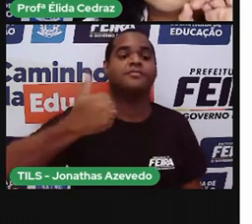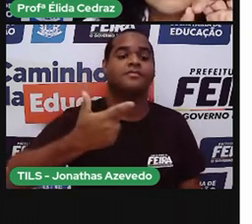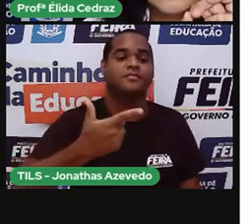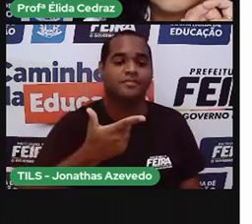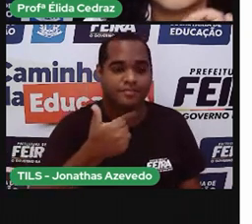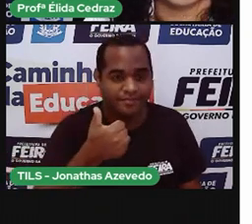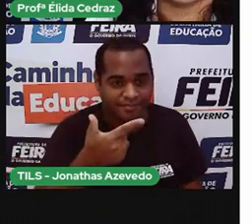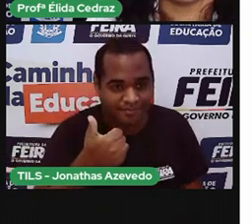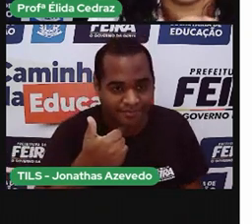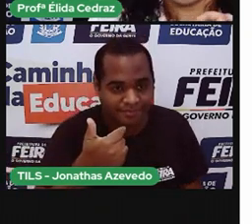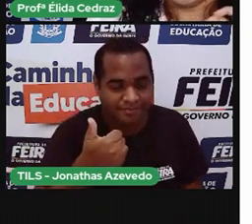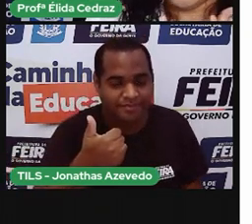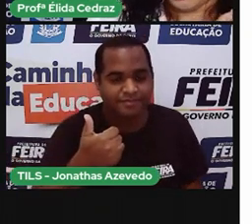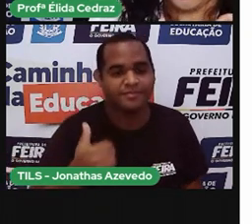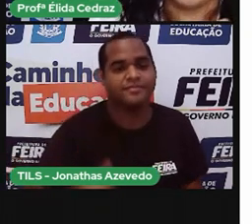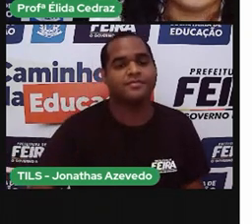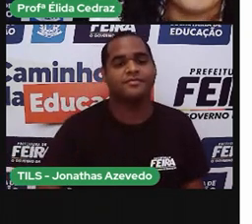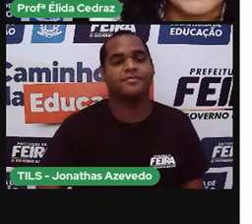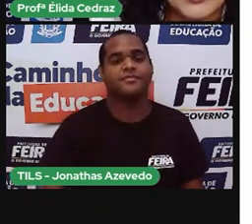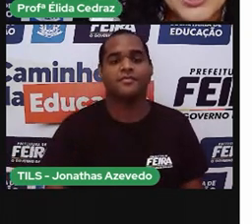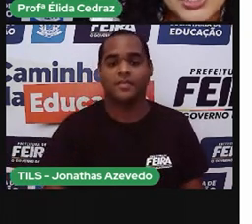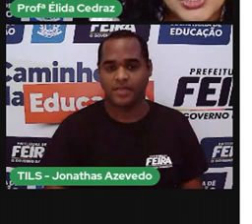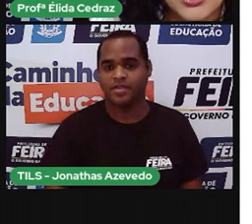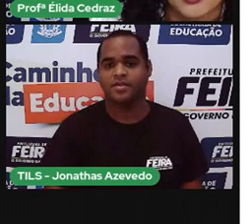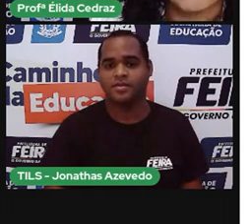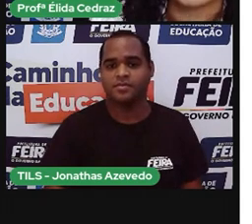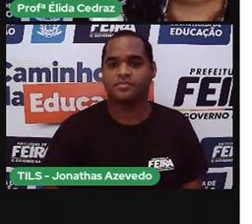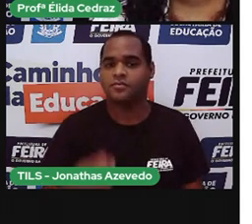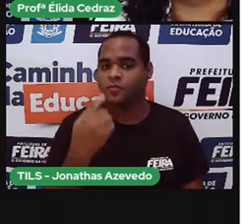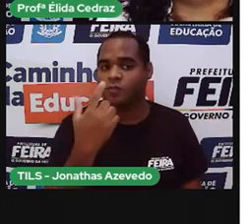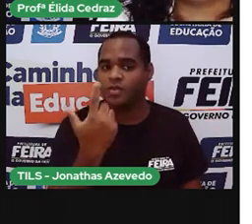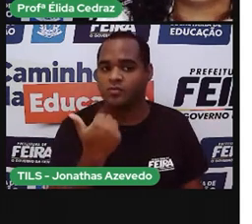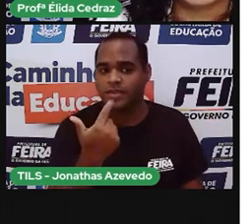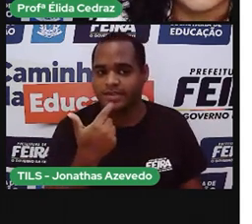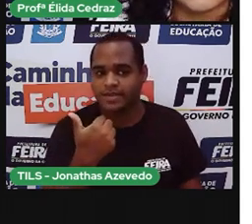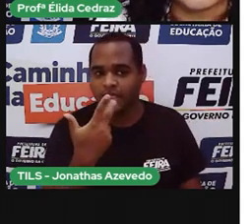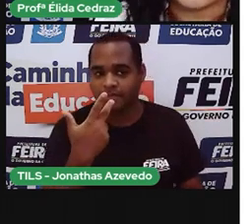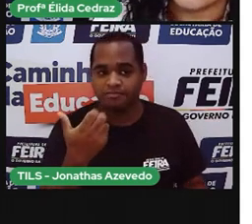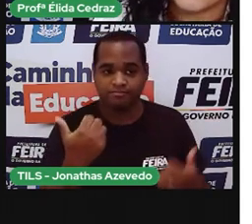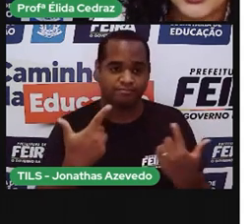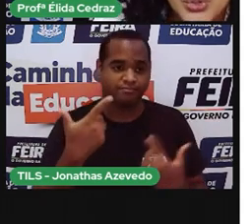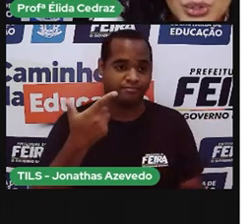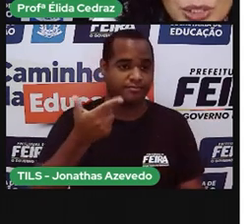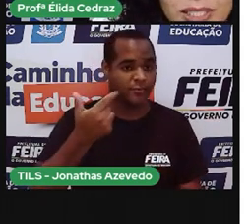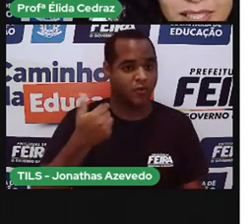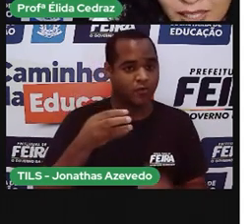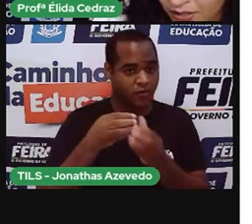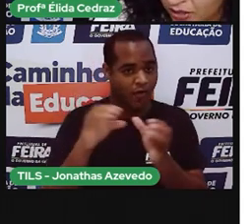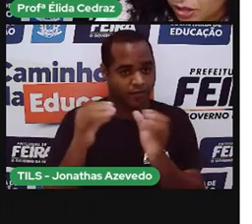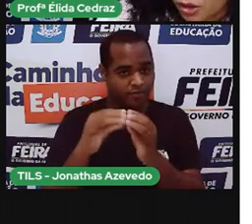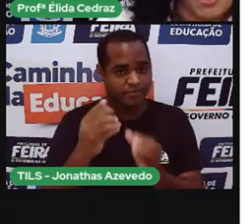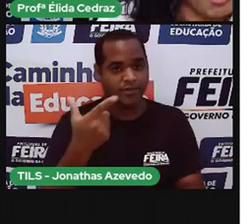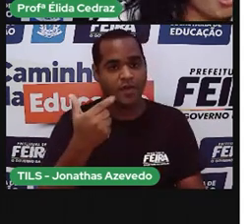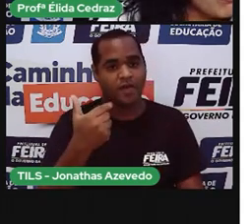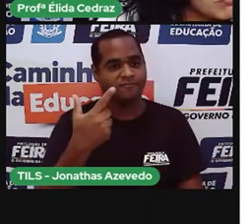11, 12. Uma dúzia de ovos tem